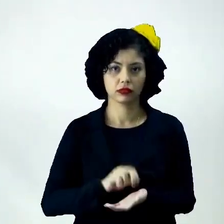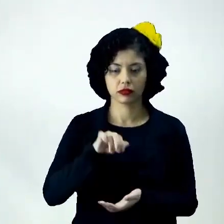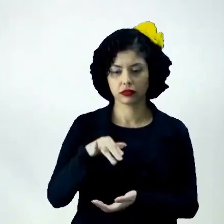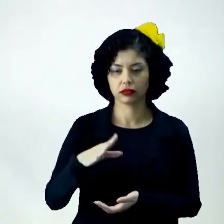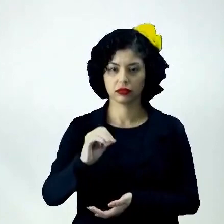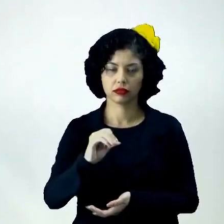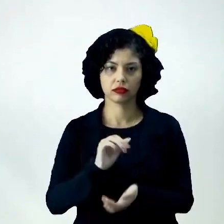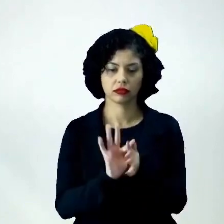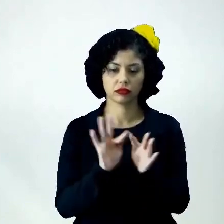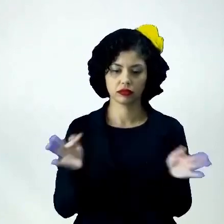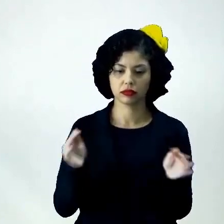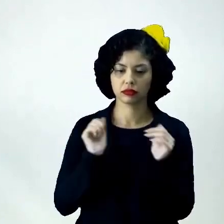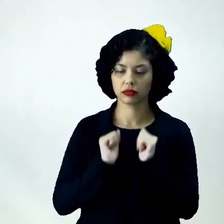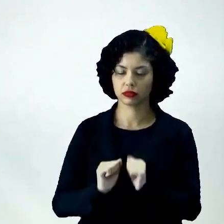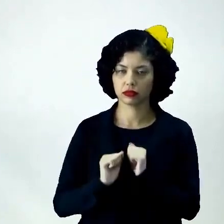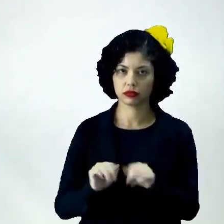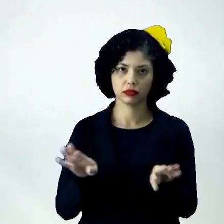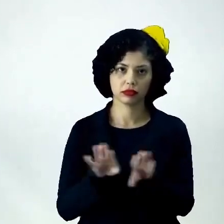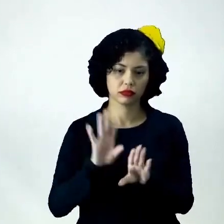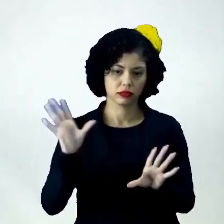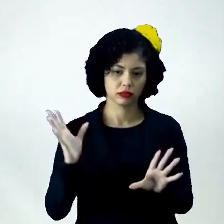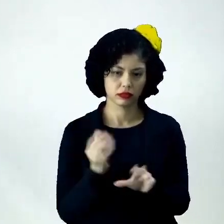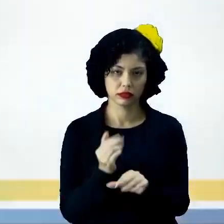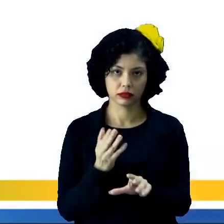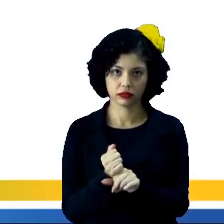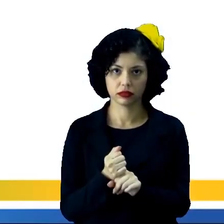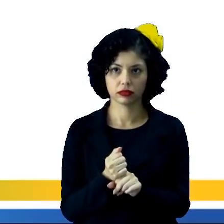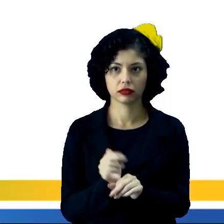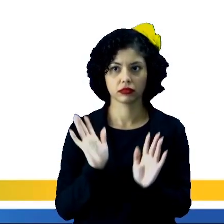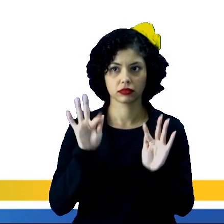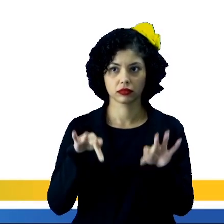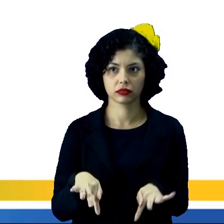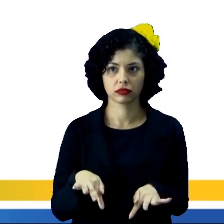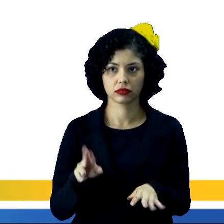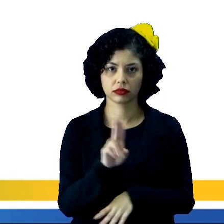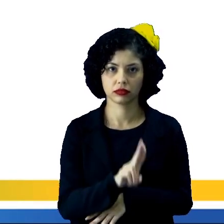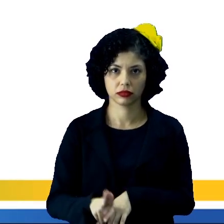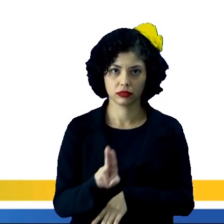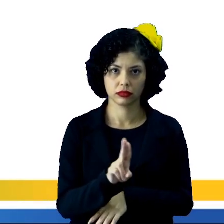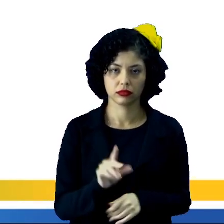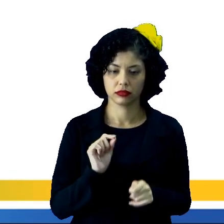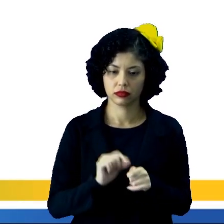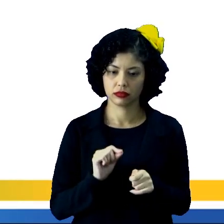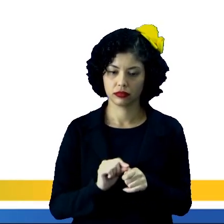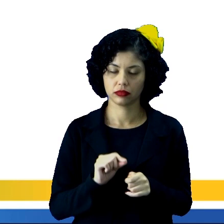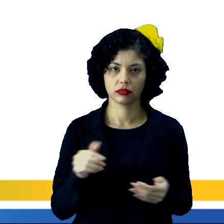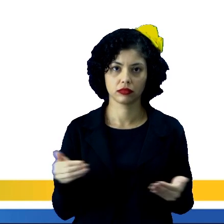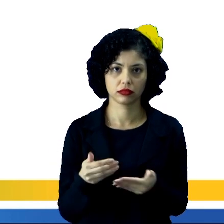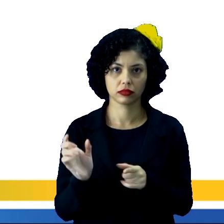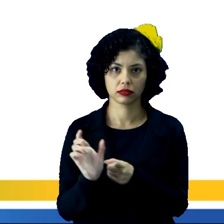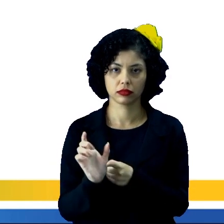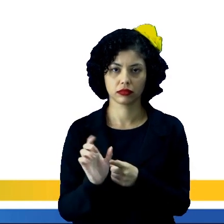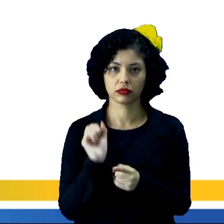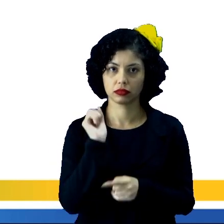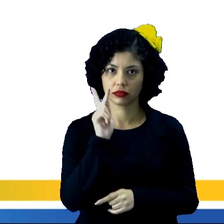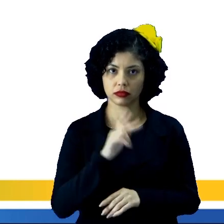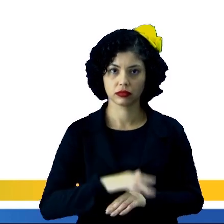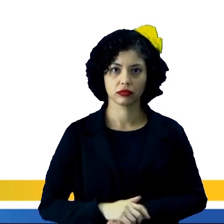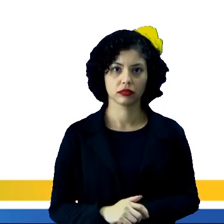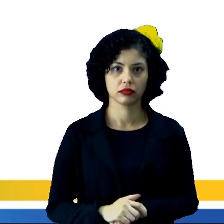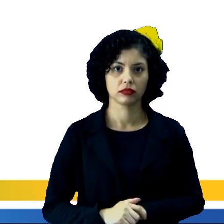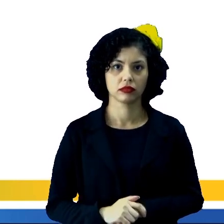de frase, algumas também podem ser adicionadas ao final, vai depender do uso que você for fazer dessas palavras,